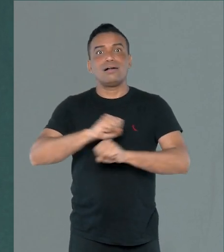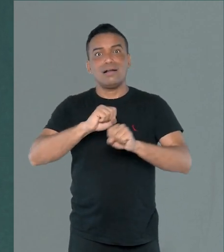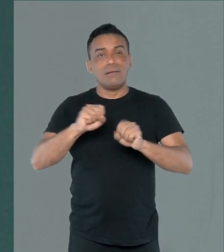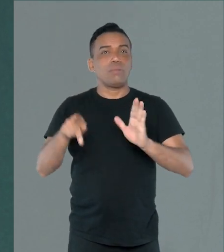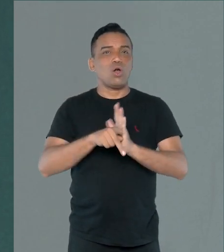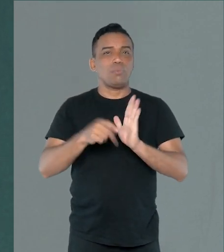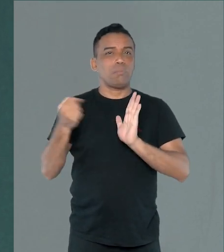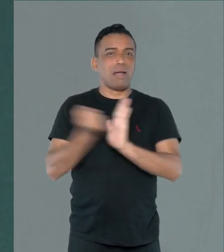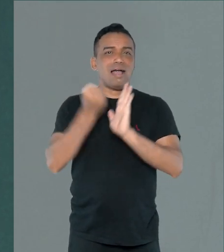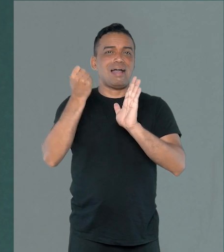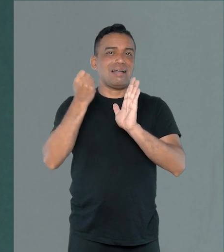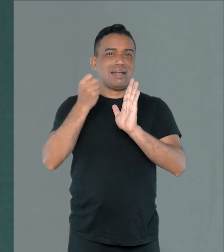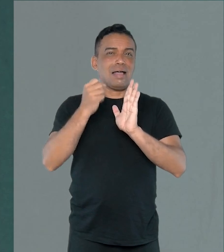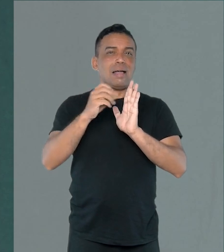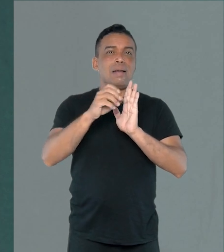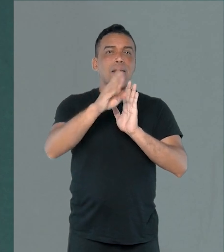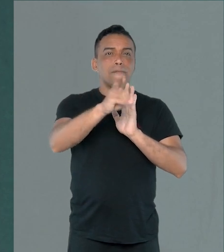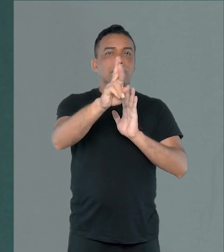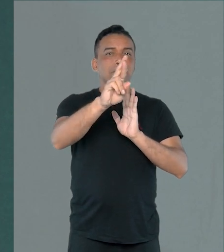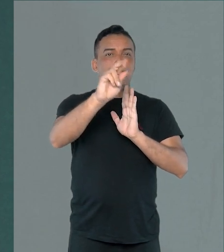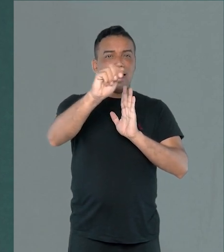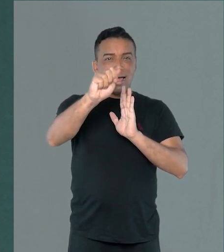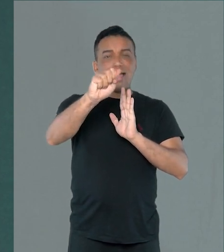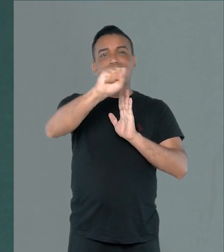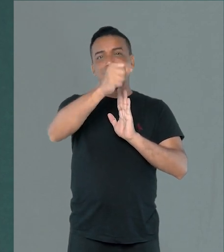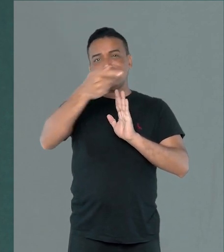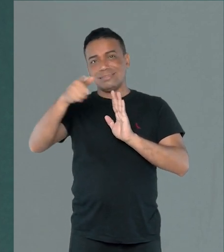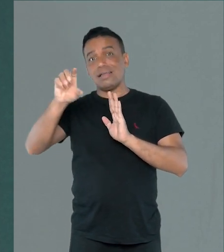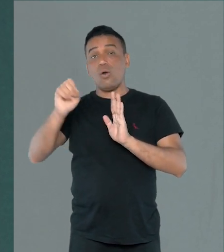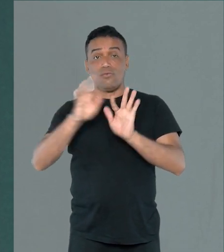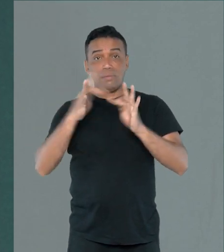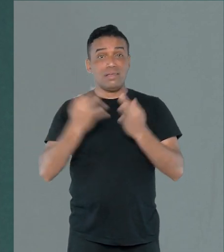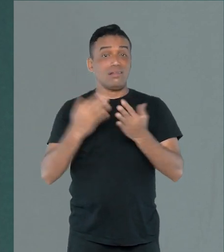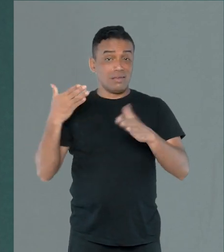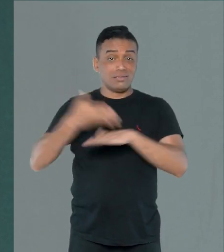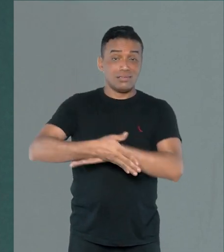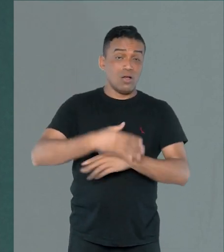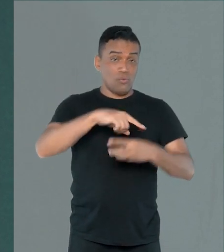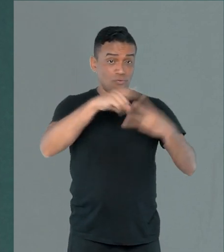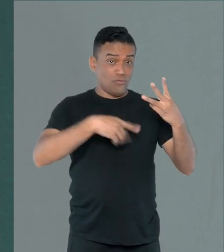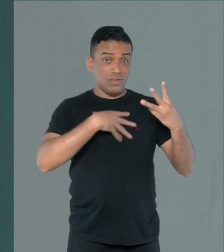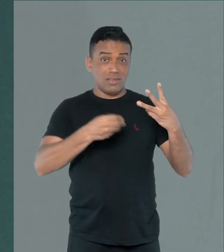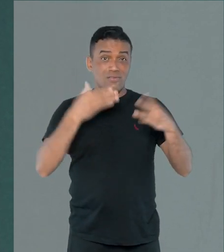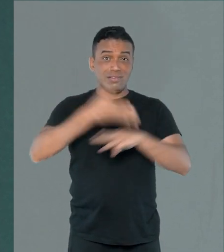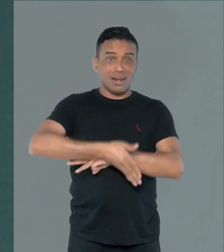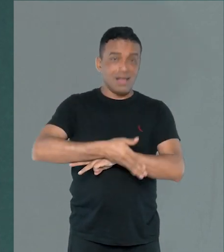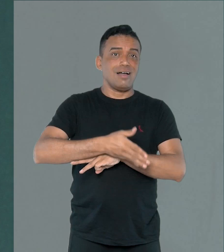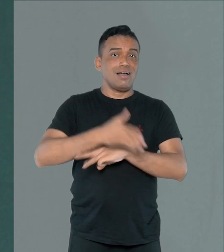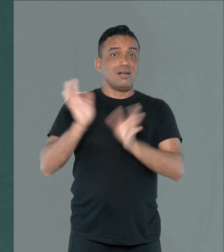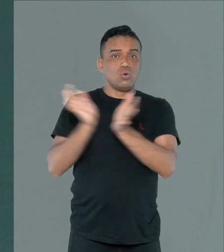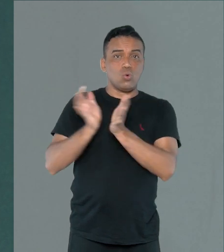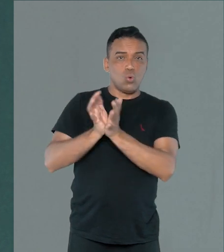da família, que quer a inserção desses filhos na aristocracia francesa, que vai matar, que vai tirar